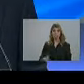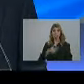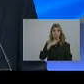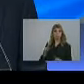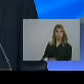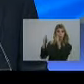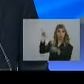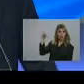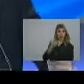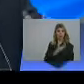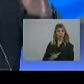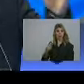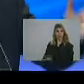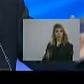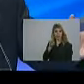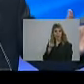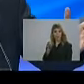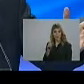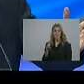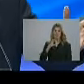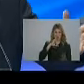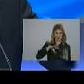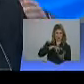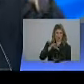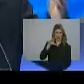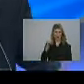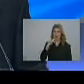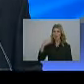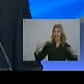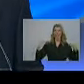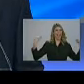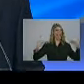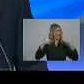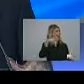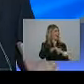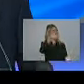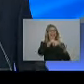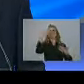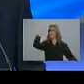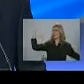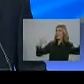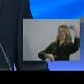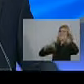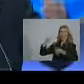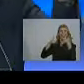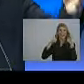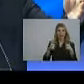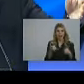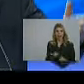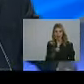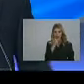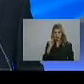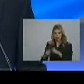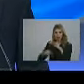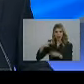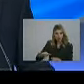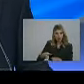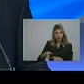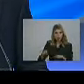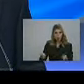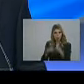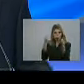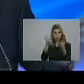pública. A Copa foi aquela alegria, uma beleza receber tanta gente, foi fantástico. No ano seguinte o Estado